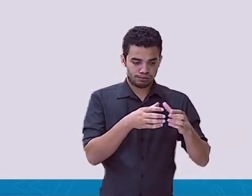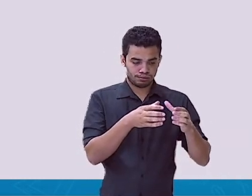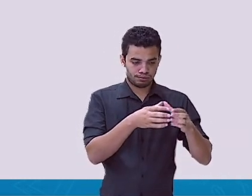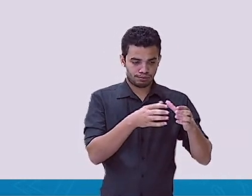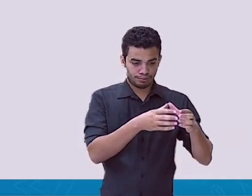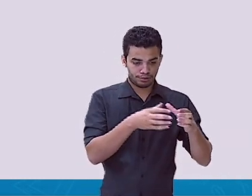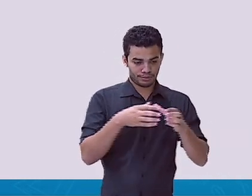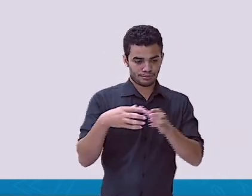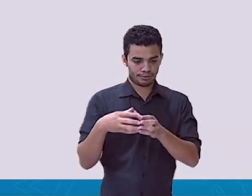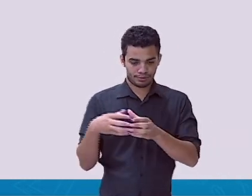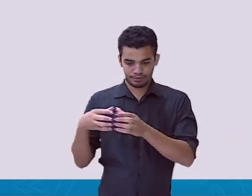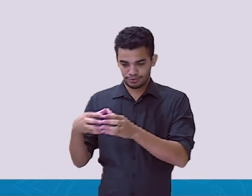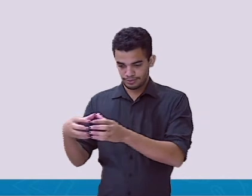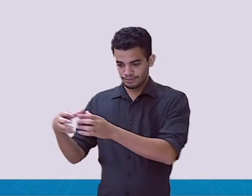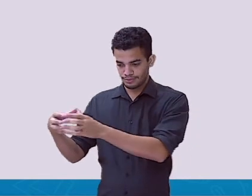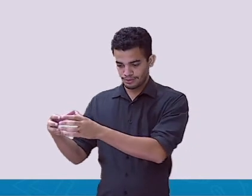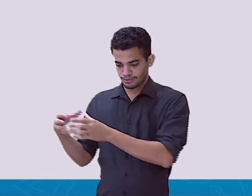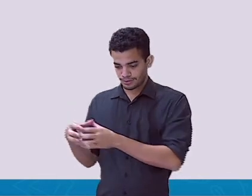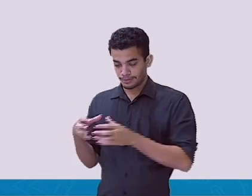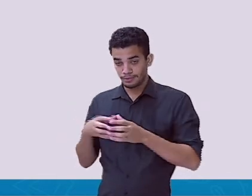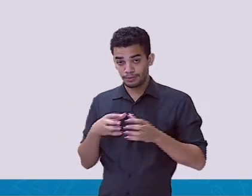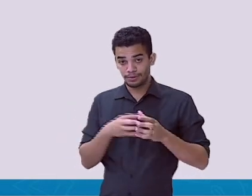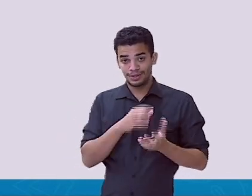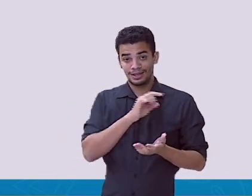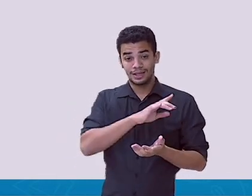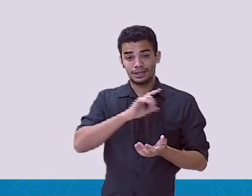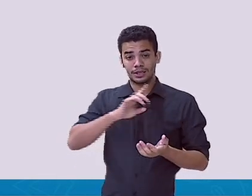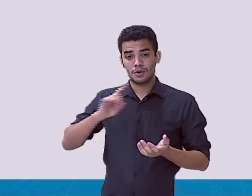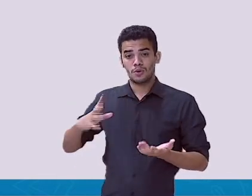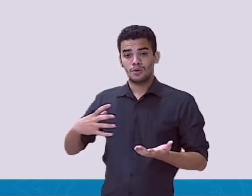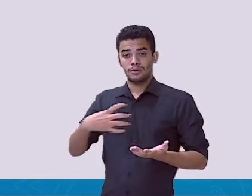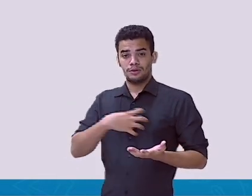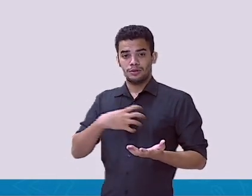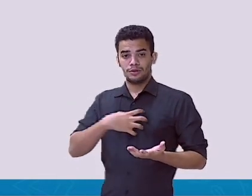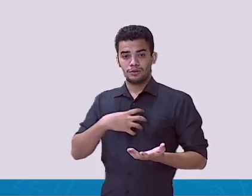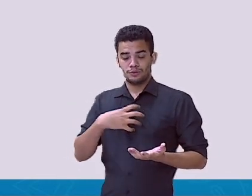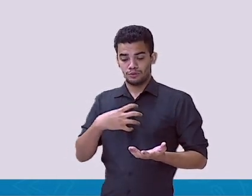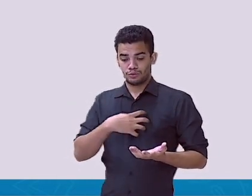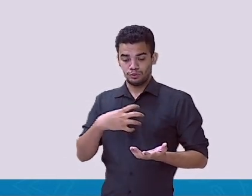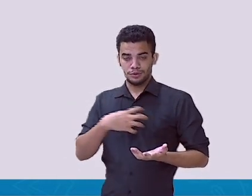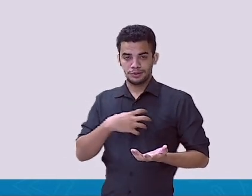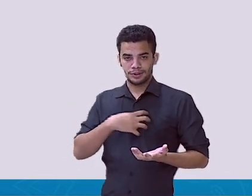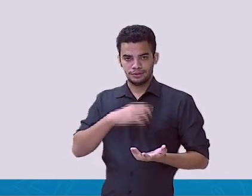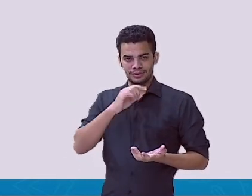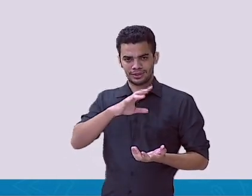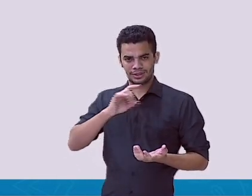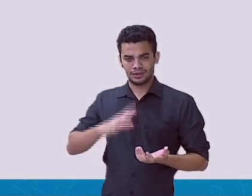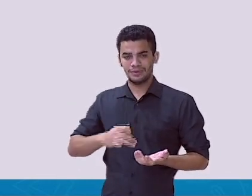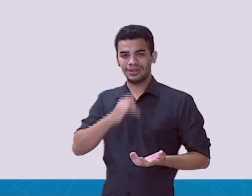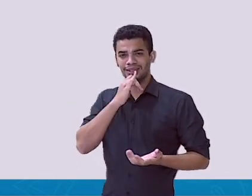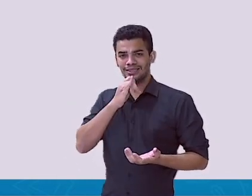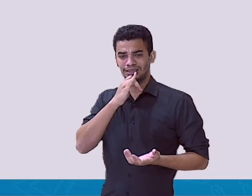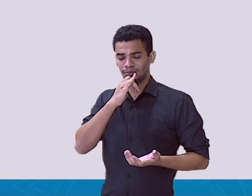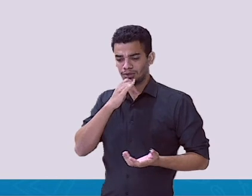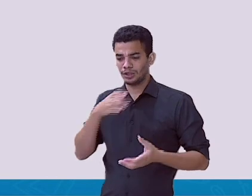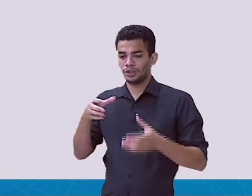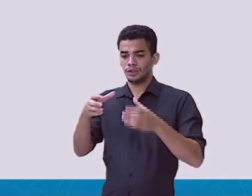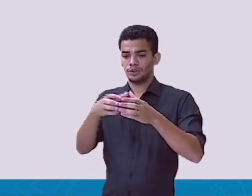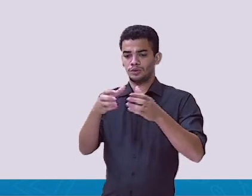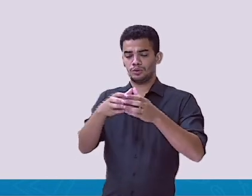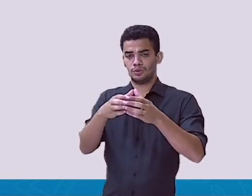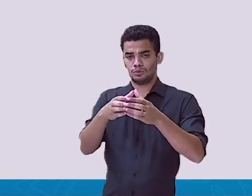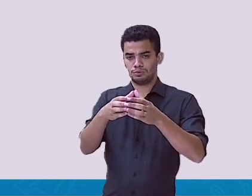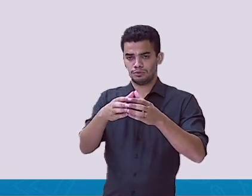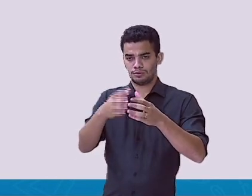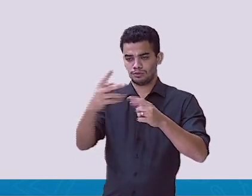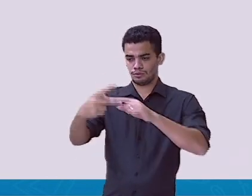os holometábolos e os hemimetábolos. Então, um apresenta a metamorfose completa e o